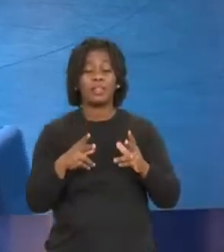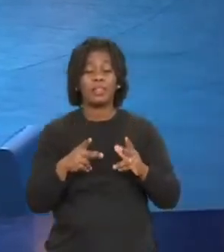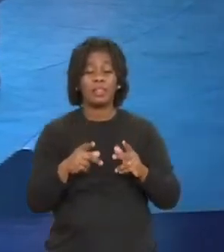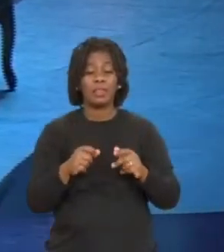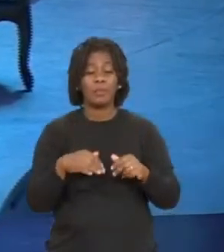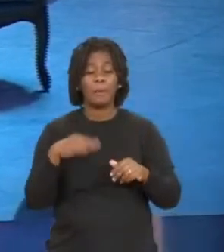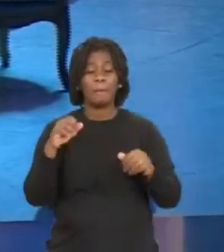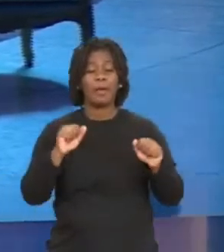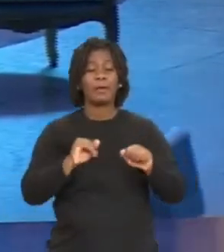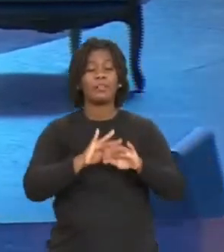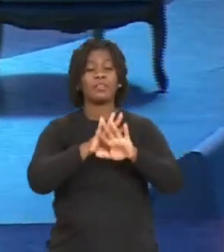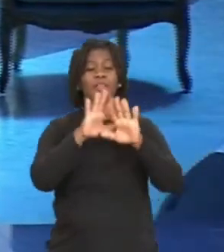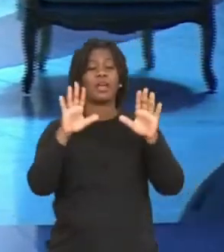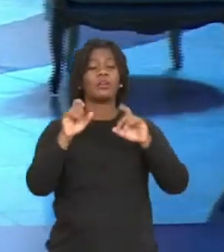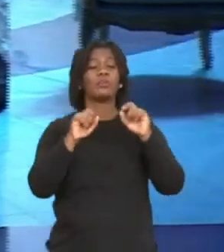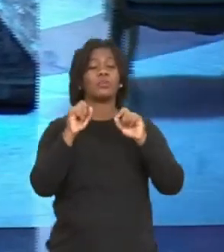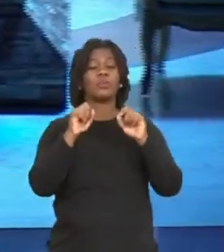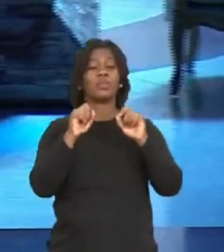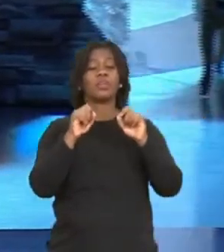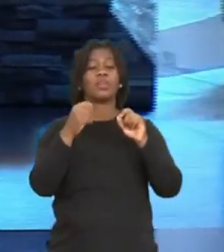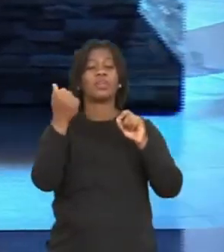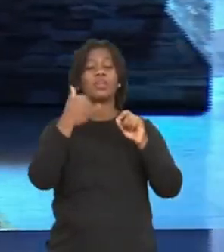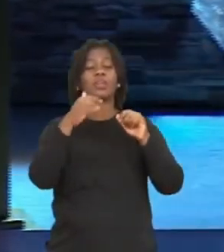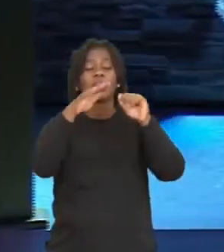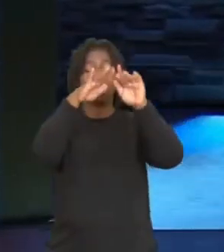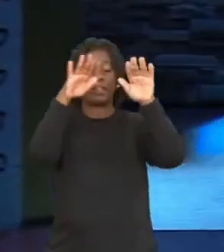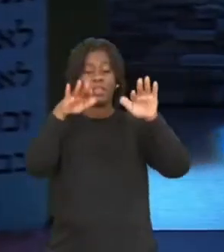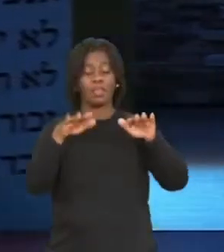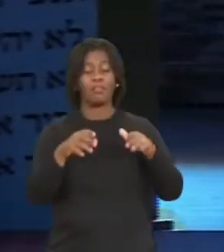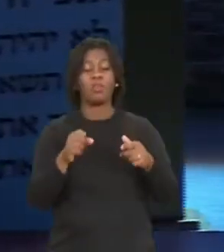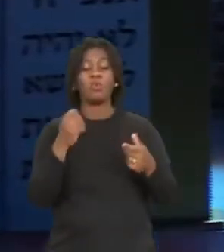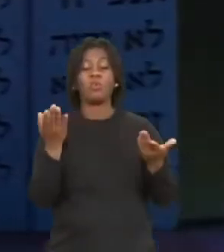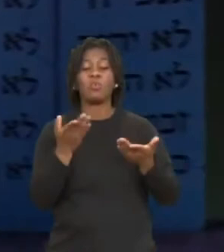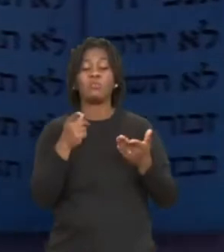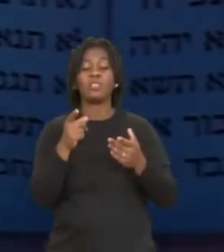é lavado, lavado no sangue de Jesus.